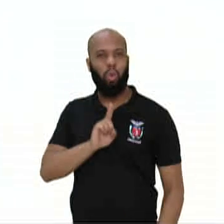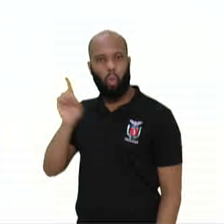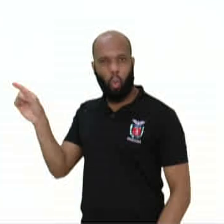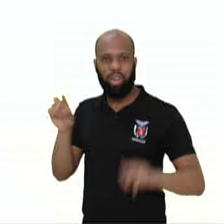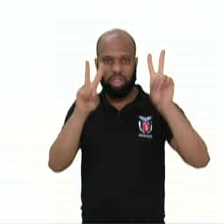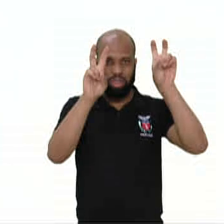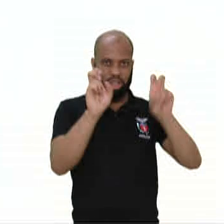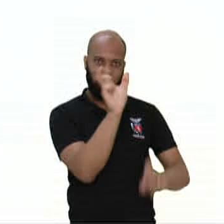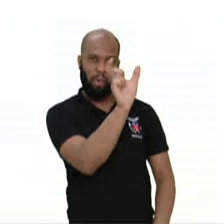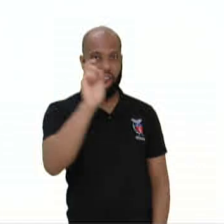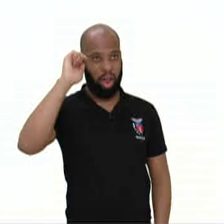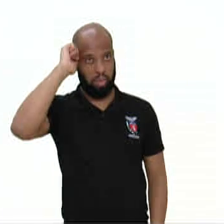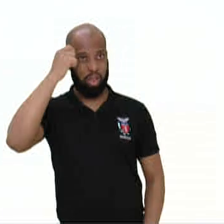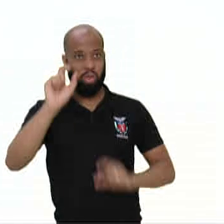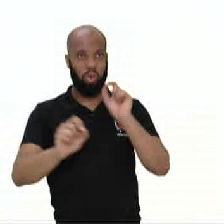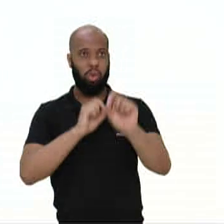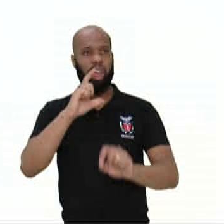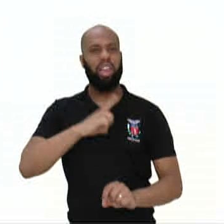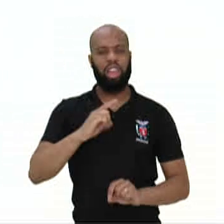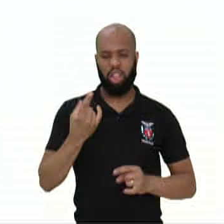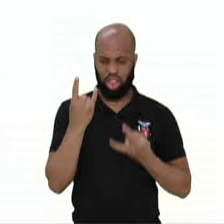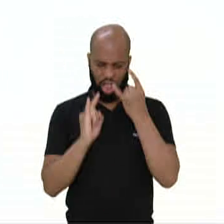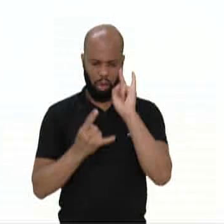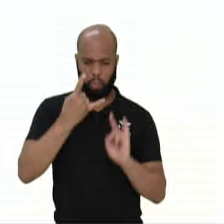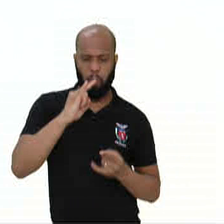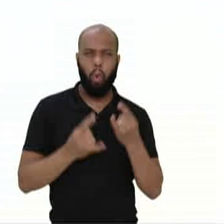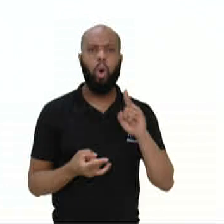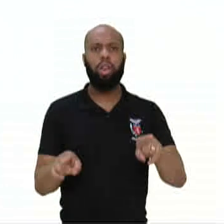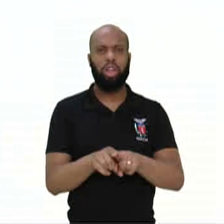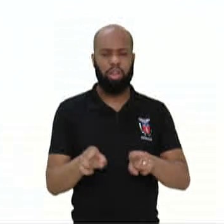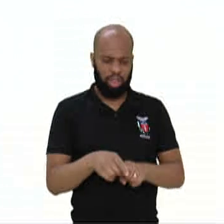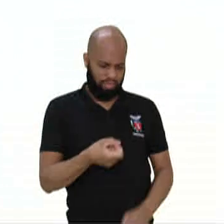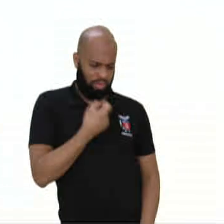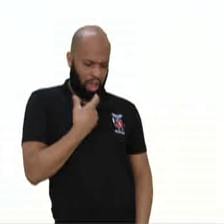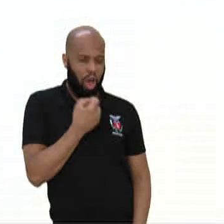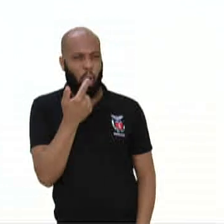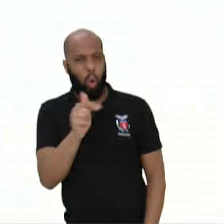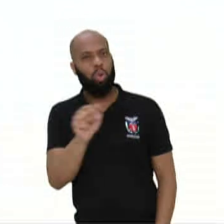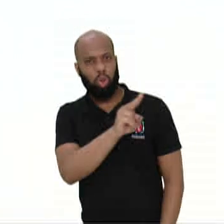também chamados de hormônios, esteroides anabólicos androgênicos,